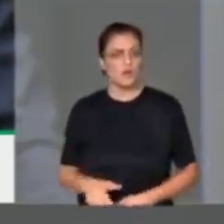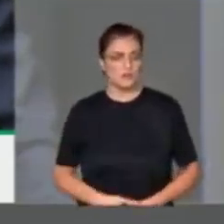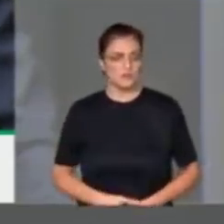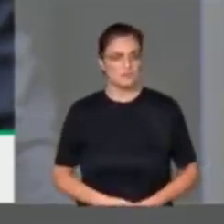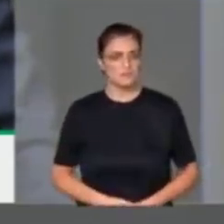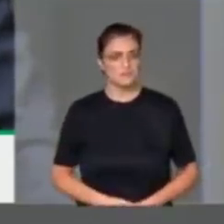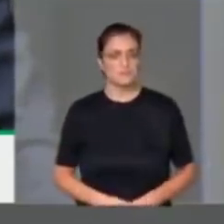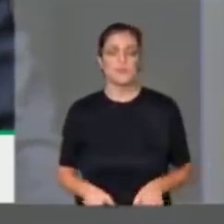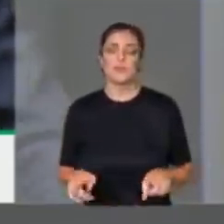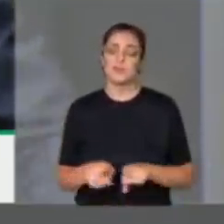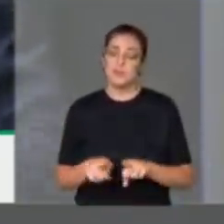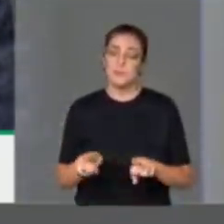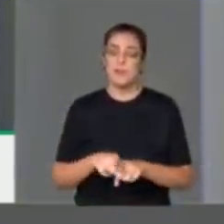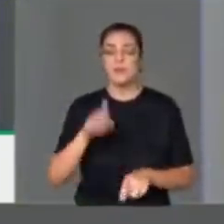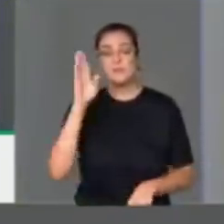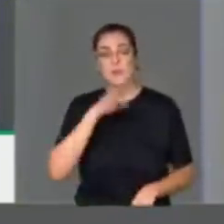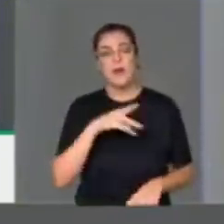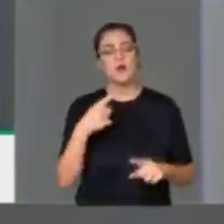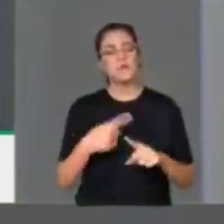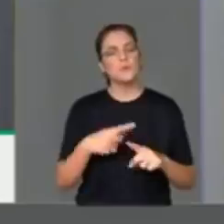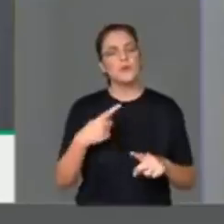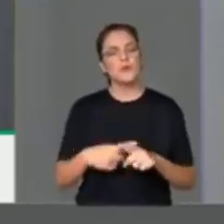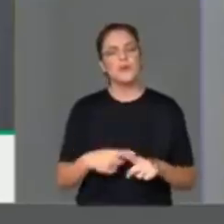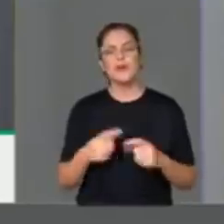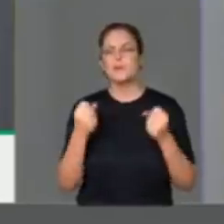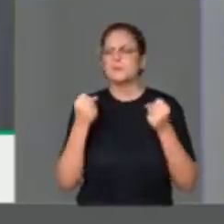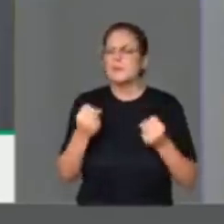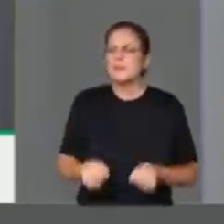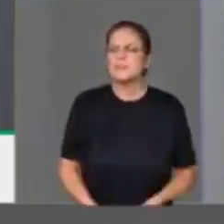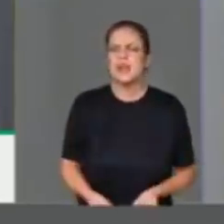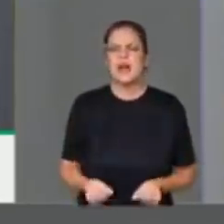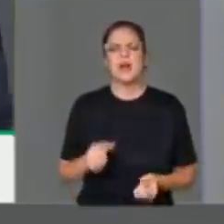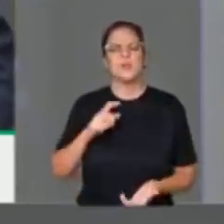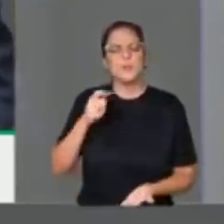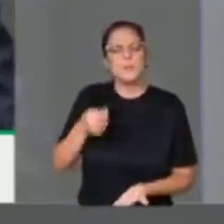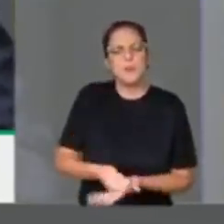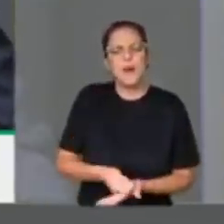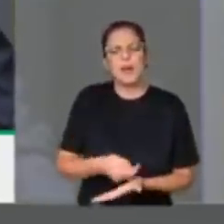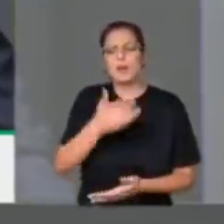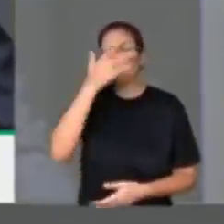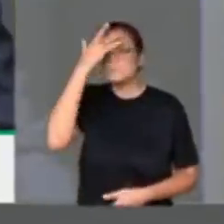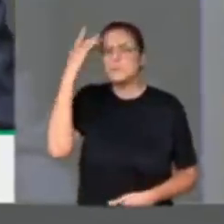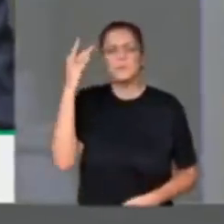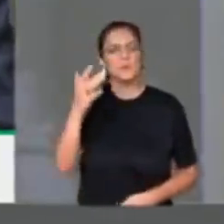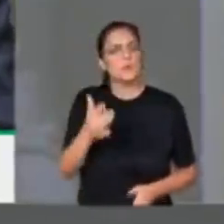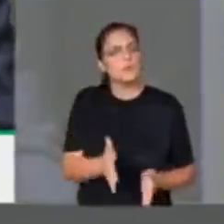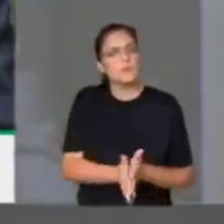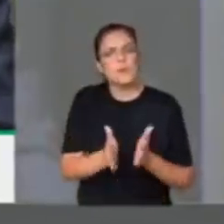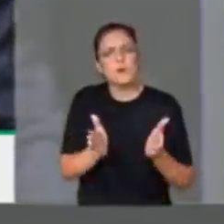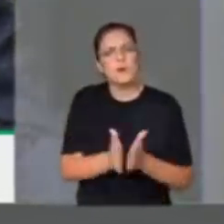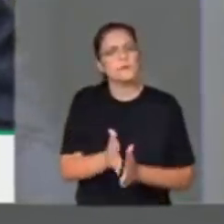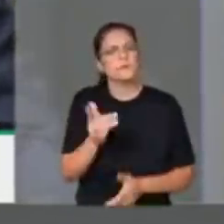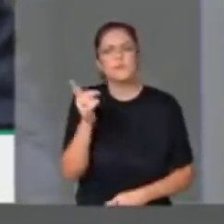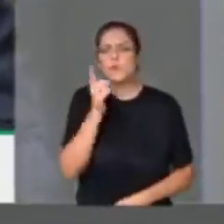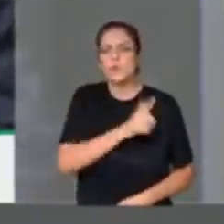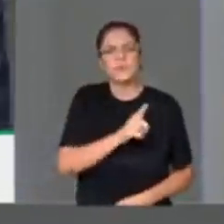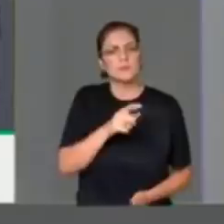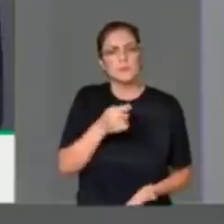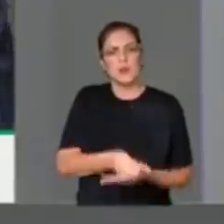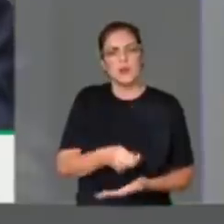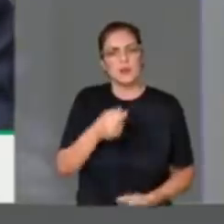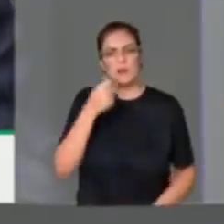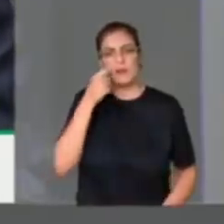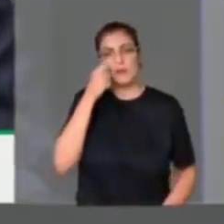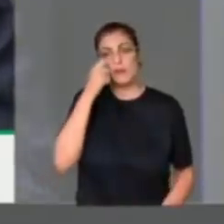mas porque justamente jogam o peso naqueles que menos podem pagar esse peso. Hoje, quem mais,